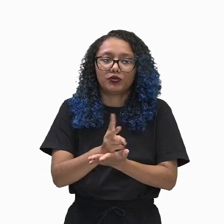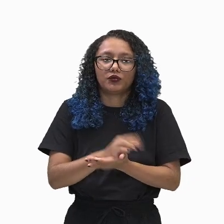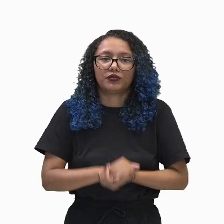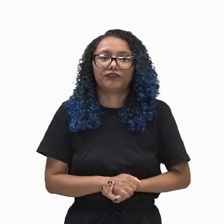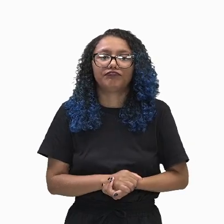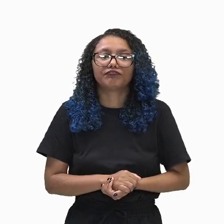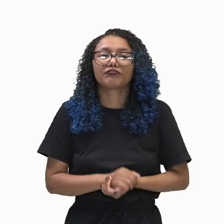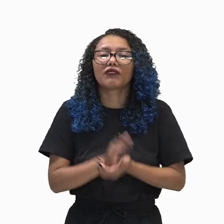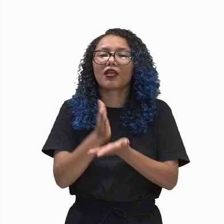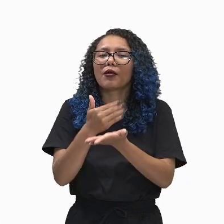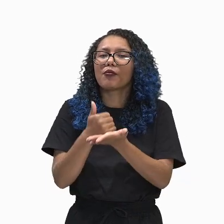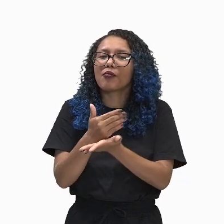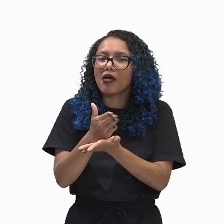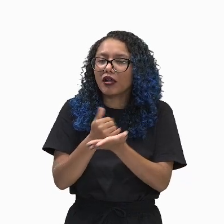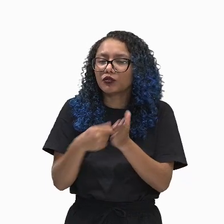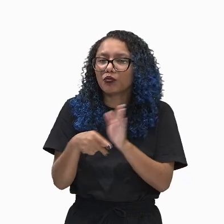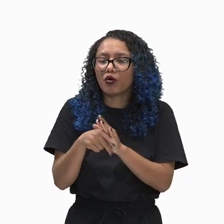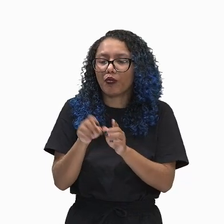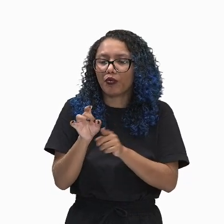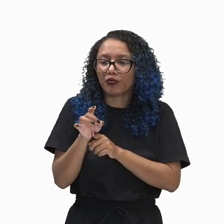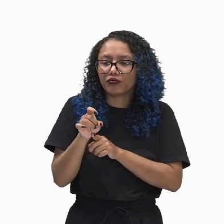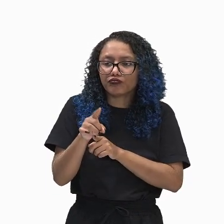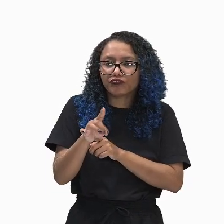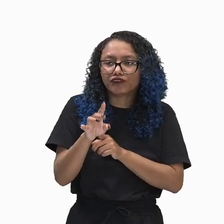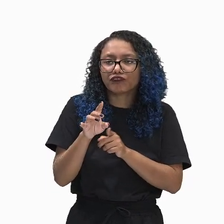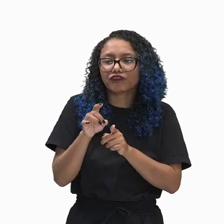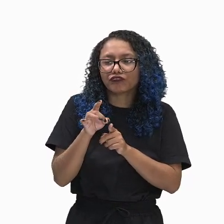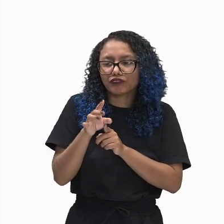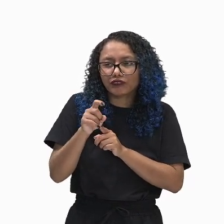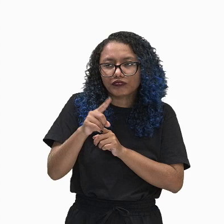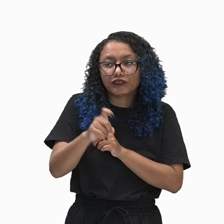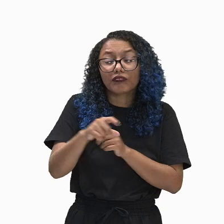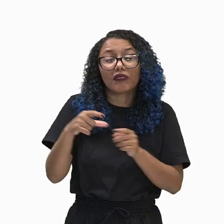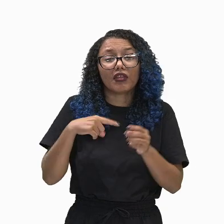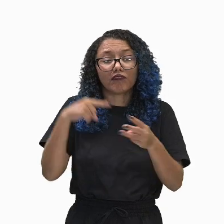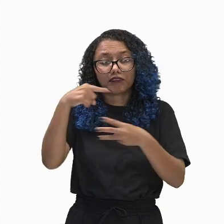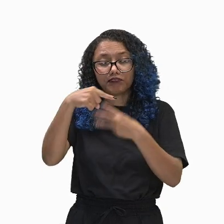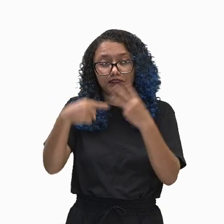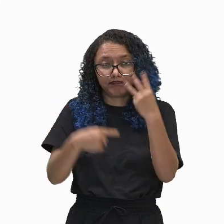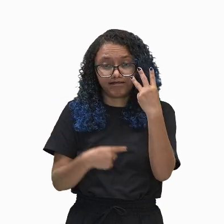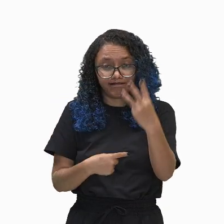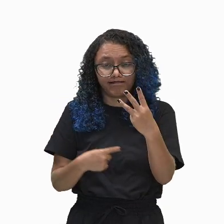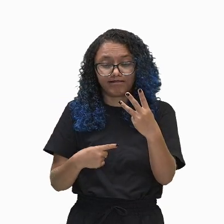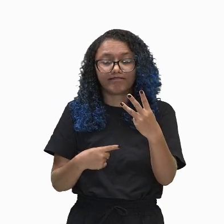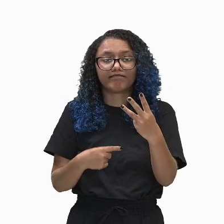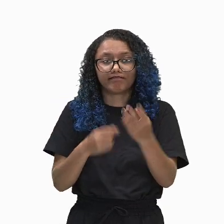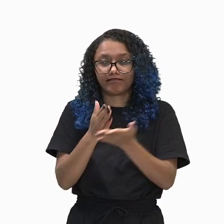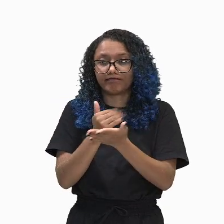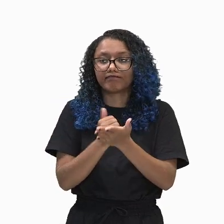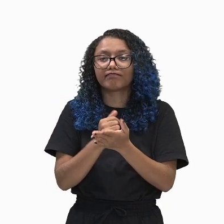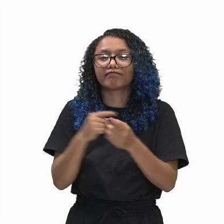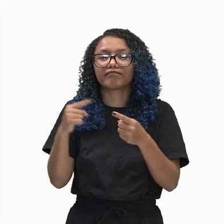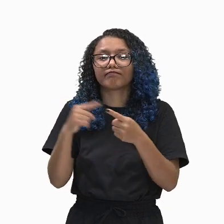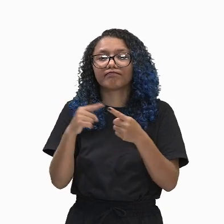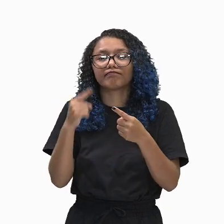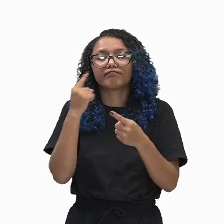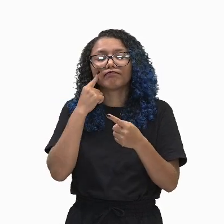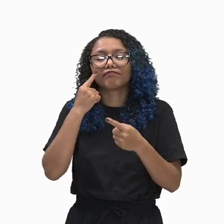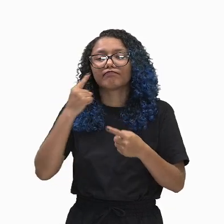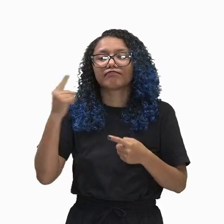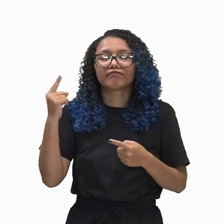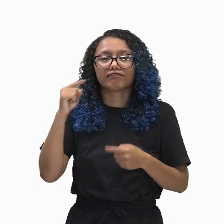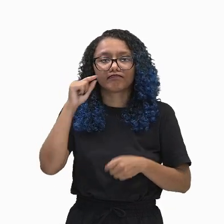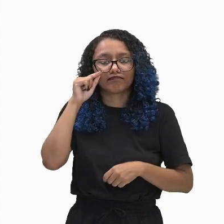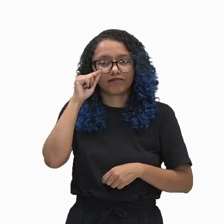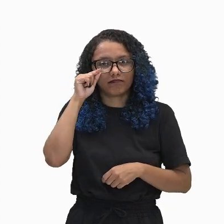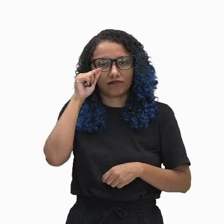formado basicamente de 3 partes: cabeça, colo e cauda com flagelo. Veja aí na